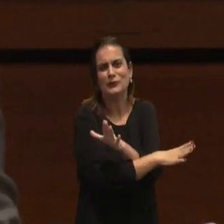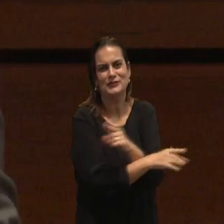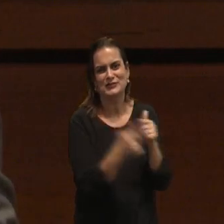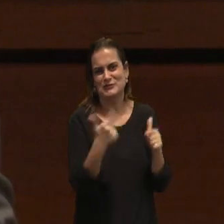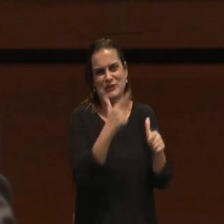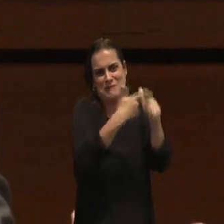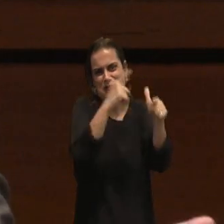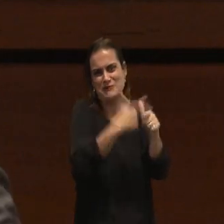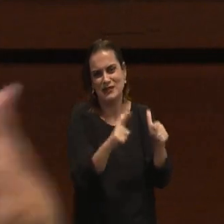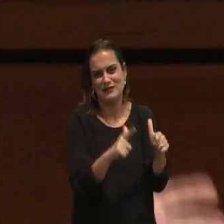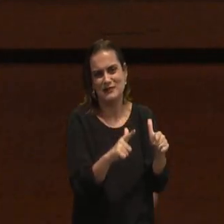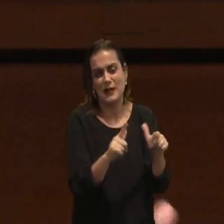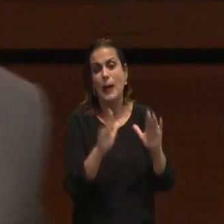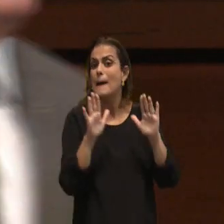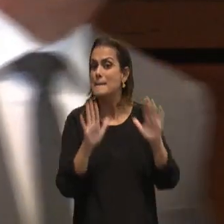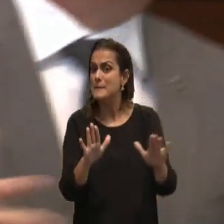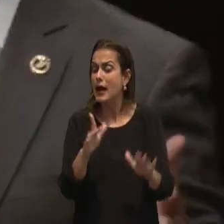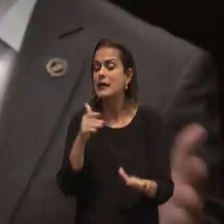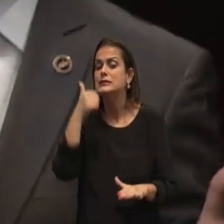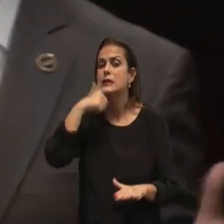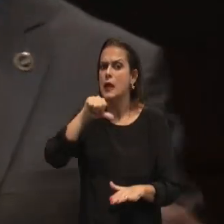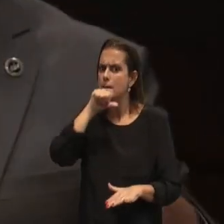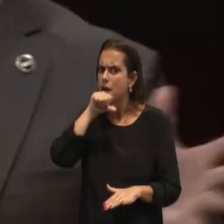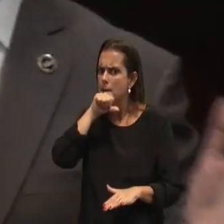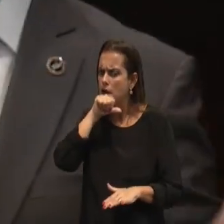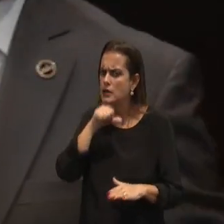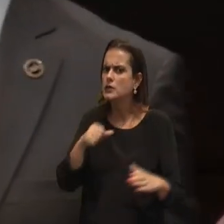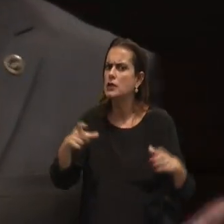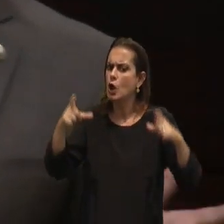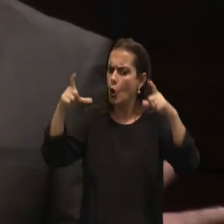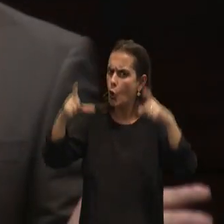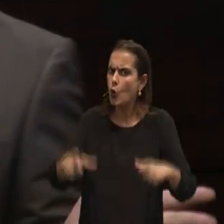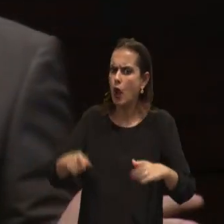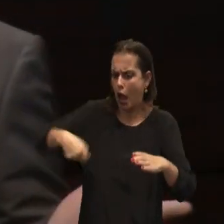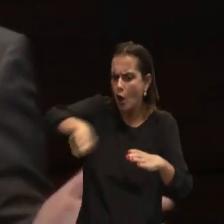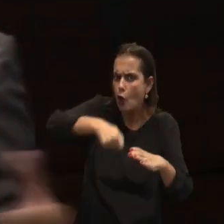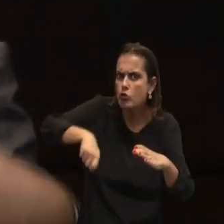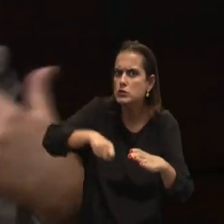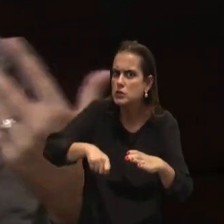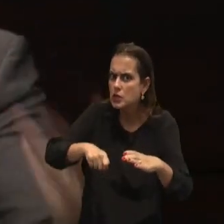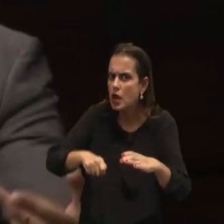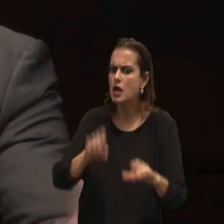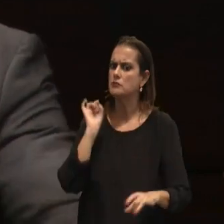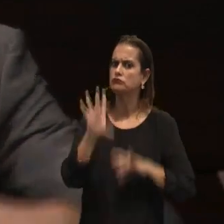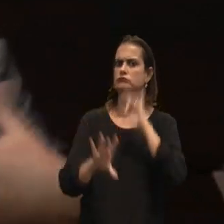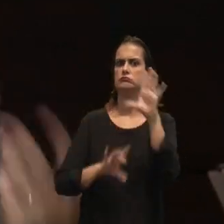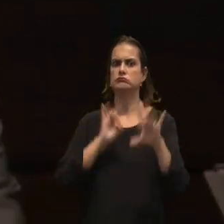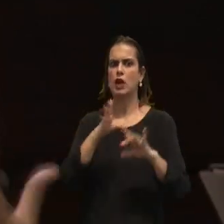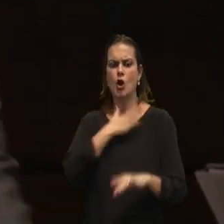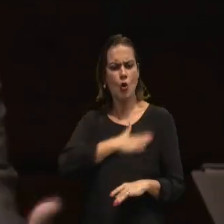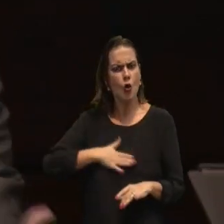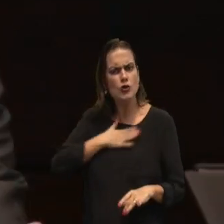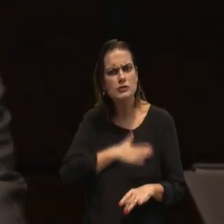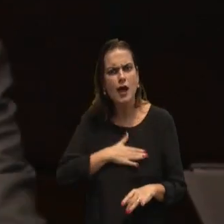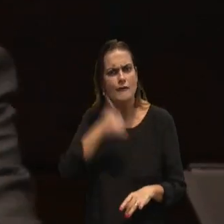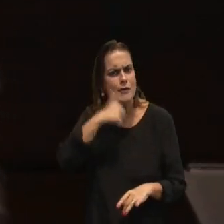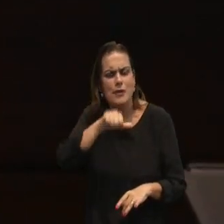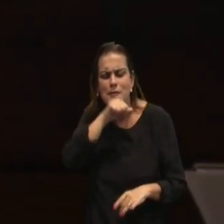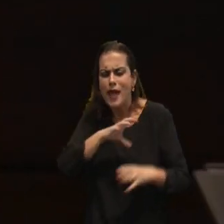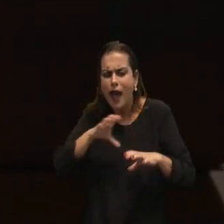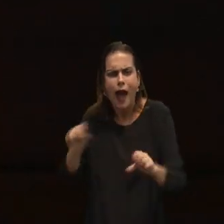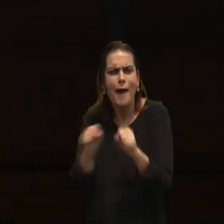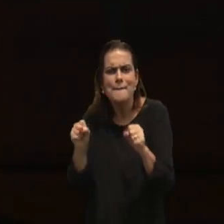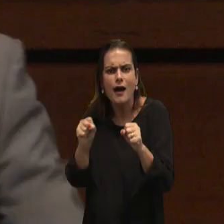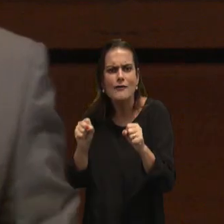problema. Mas a minha mãe encarava aquele local como um local sagrado para ela. Ela gostava, ela nutria aquele amor.